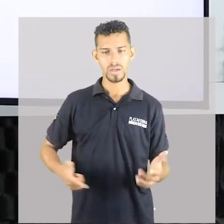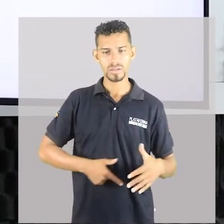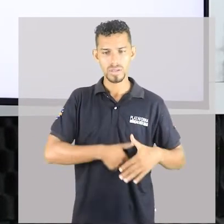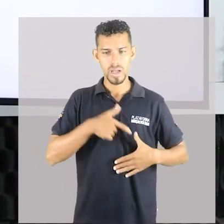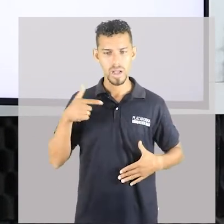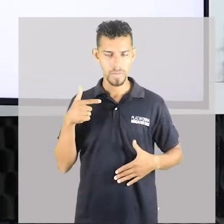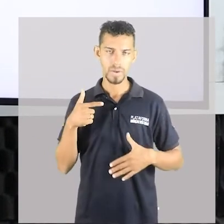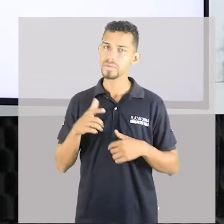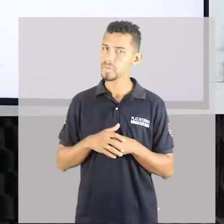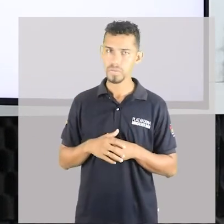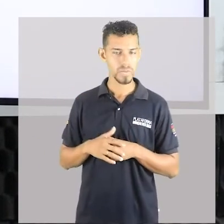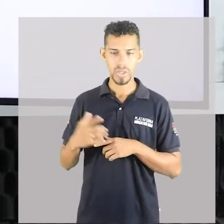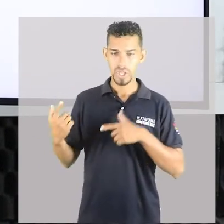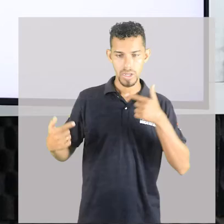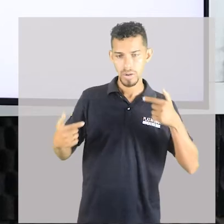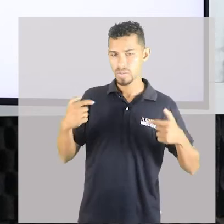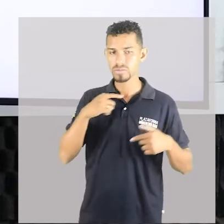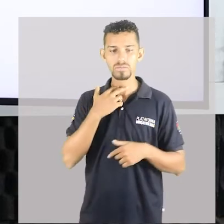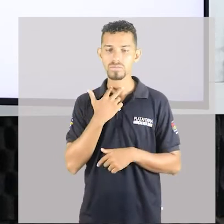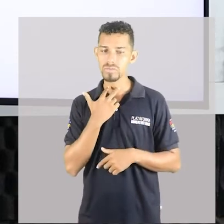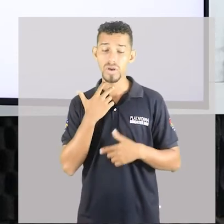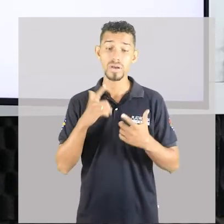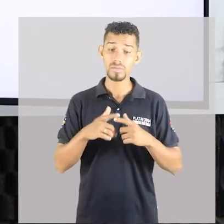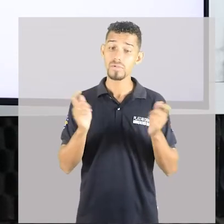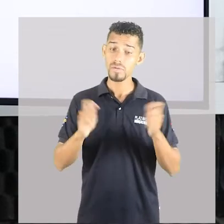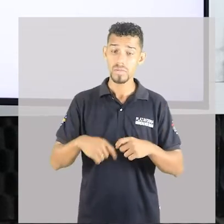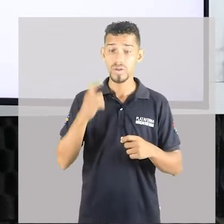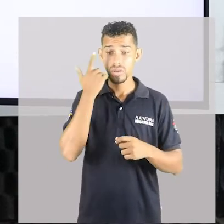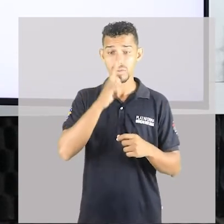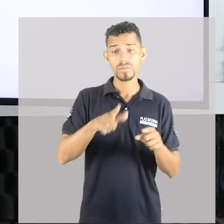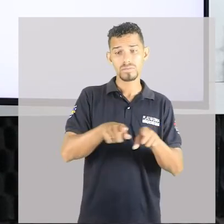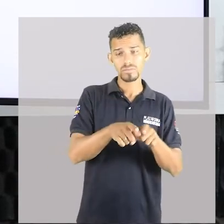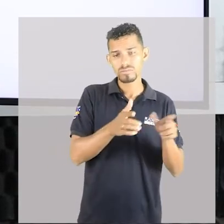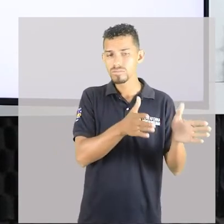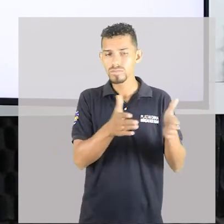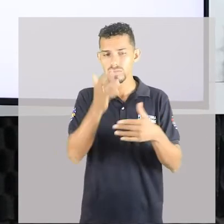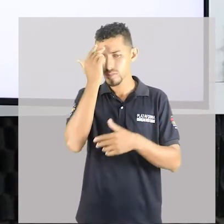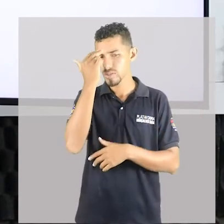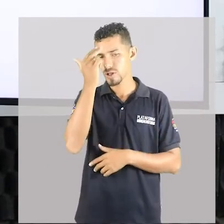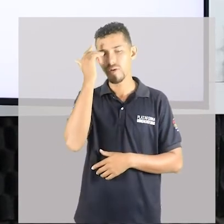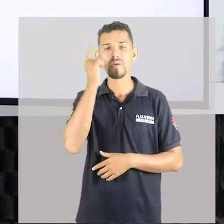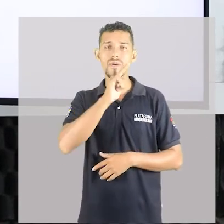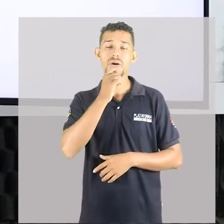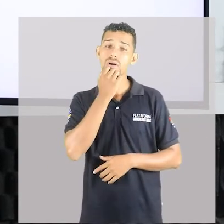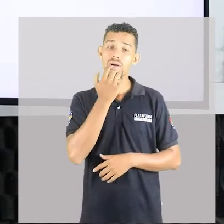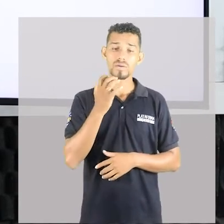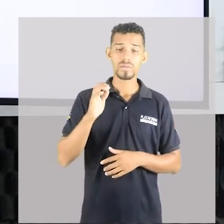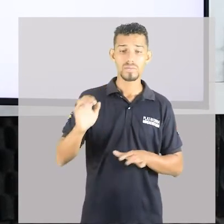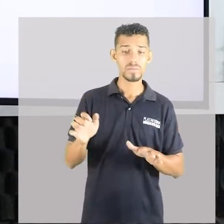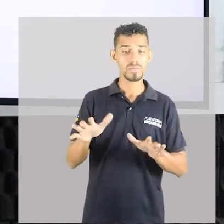pode lutar contra o outro, e foi decisivo para a configuração de um cenário histórico favorável